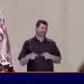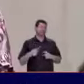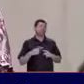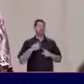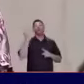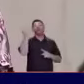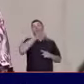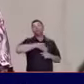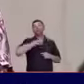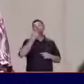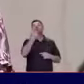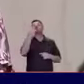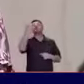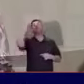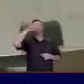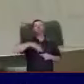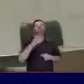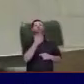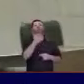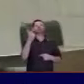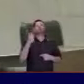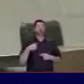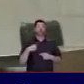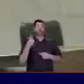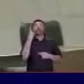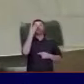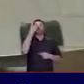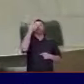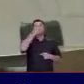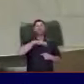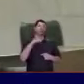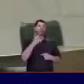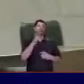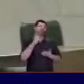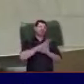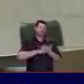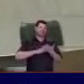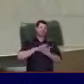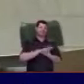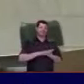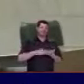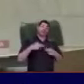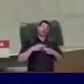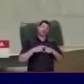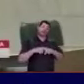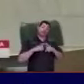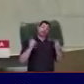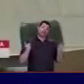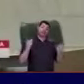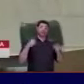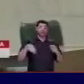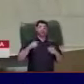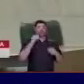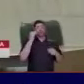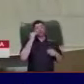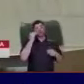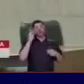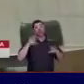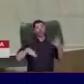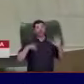apresentado uma provas que é uma na meia é uma certo ele está fazendo isso então infelizmente